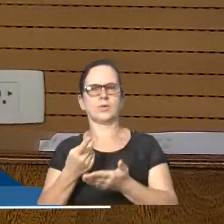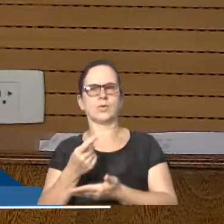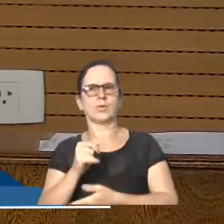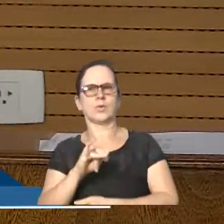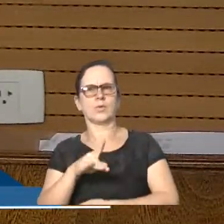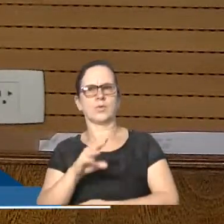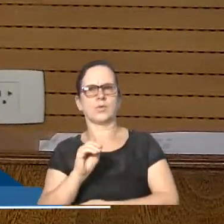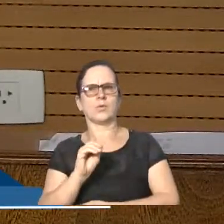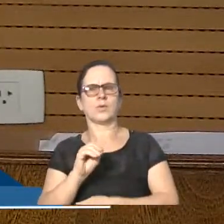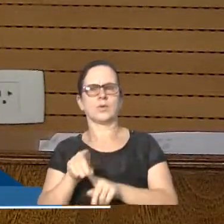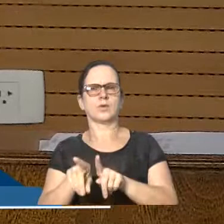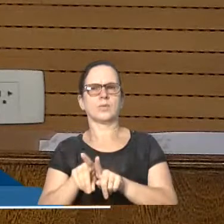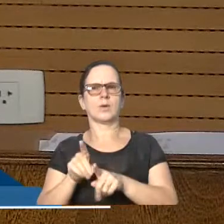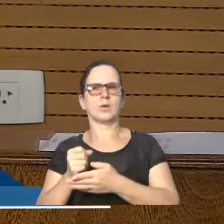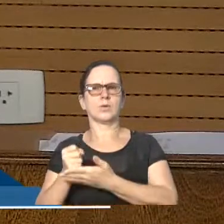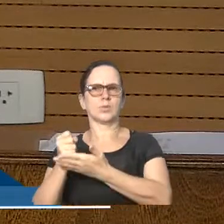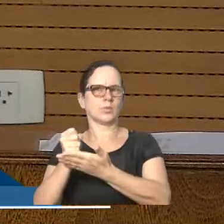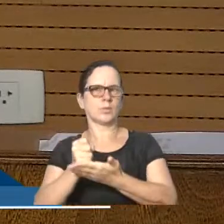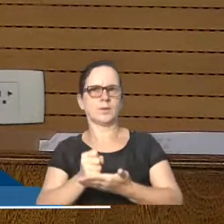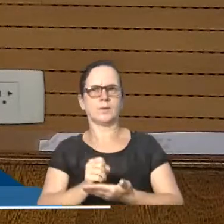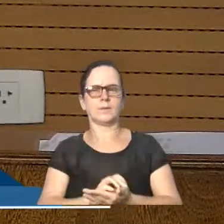ações apoiados.